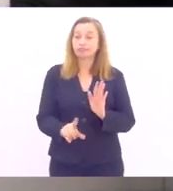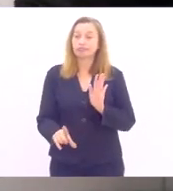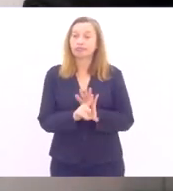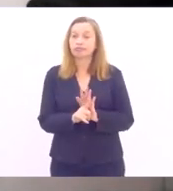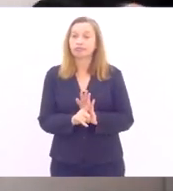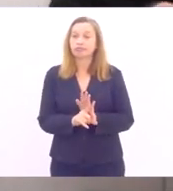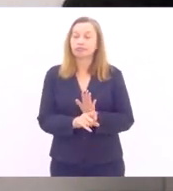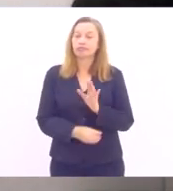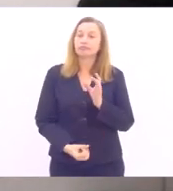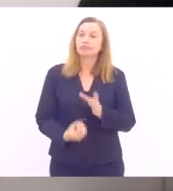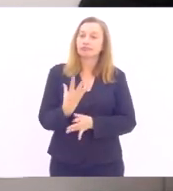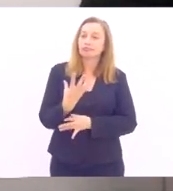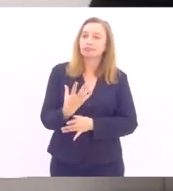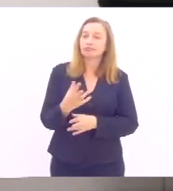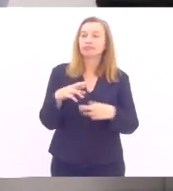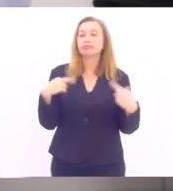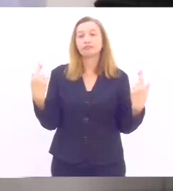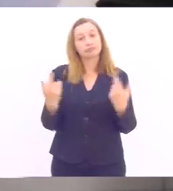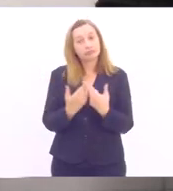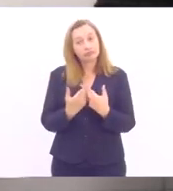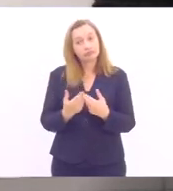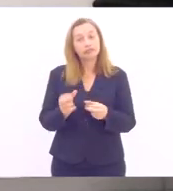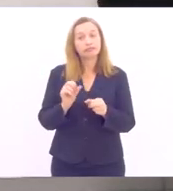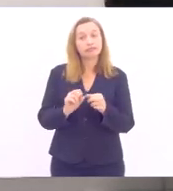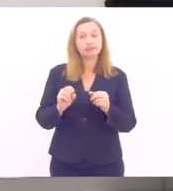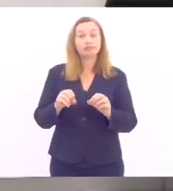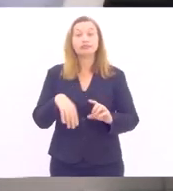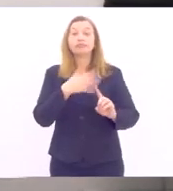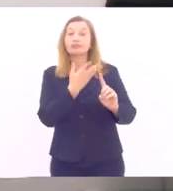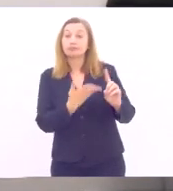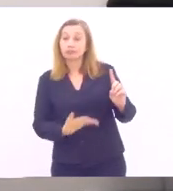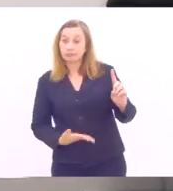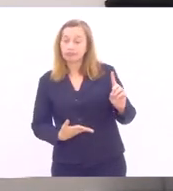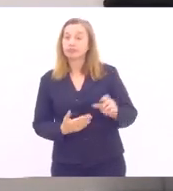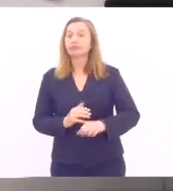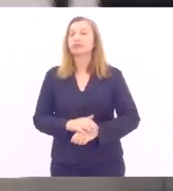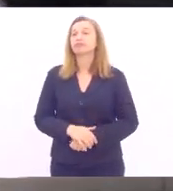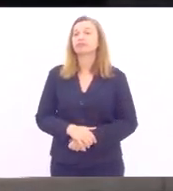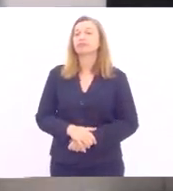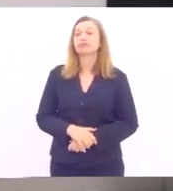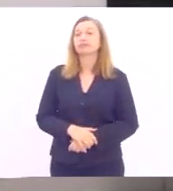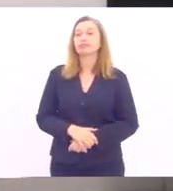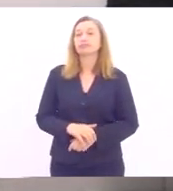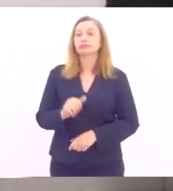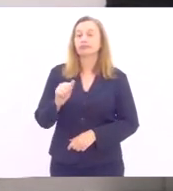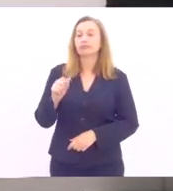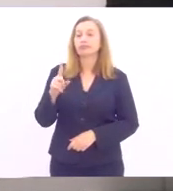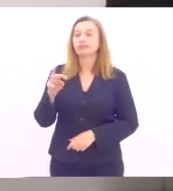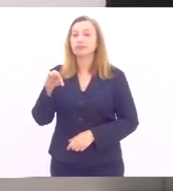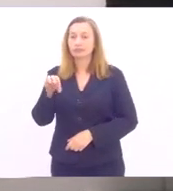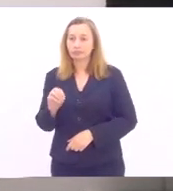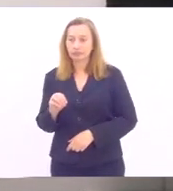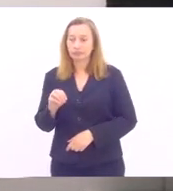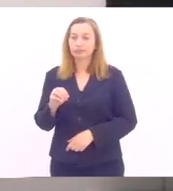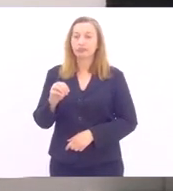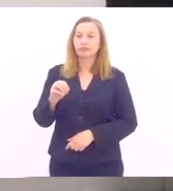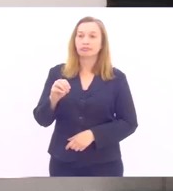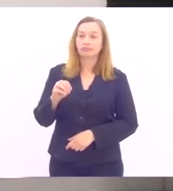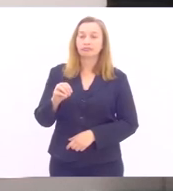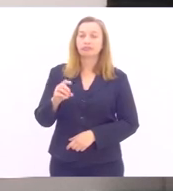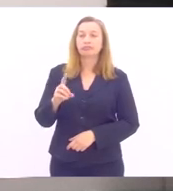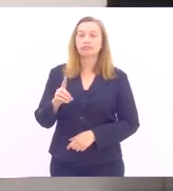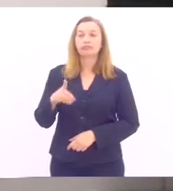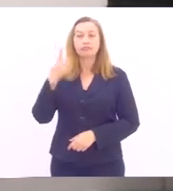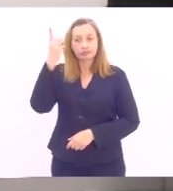surgiu na audiência que a gente fez para homenagear o Adidamus, advogado e